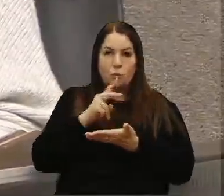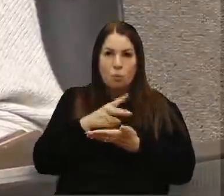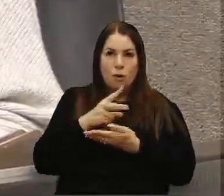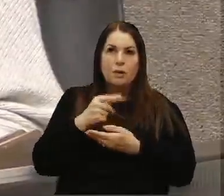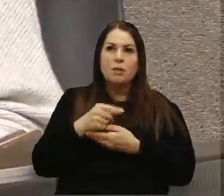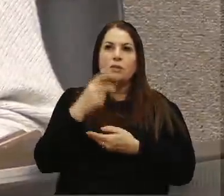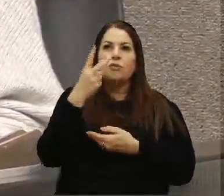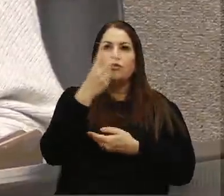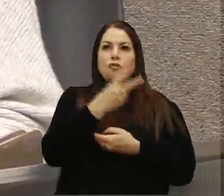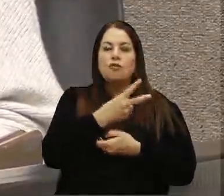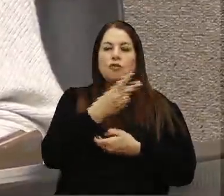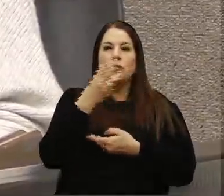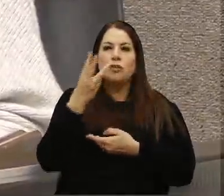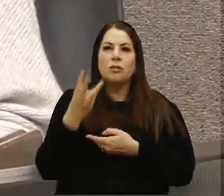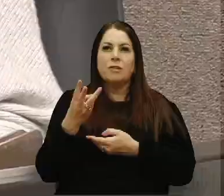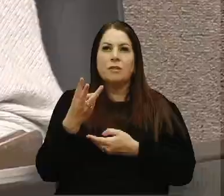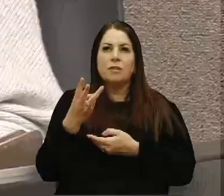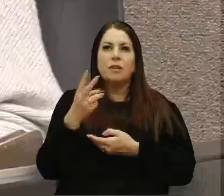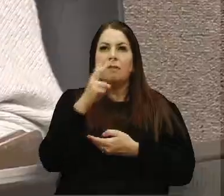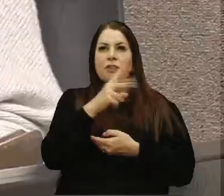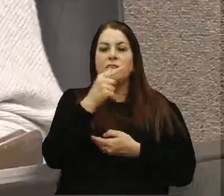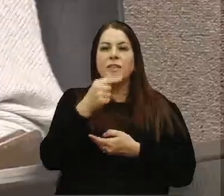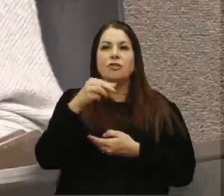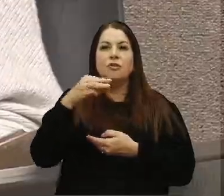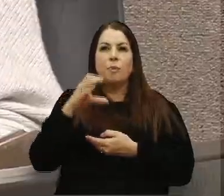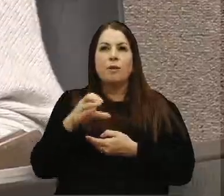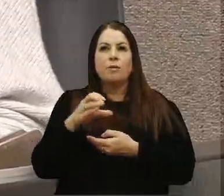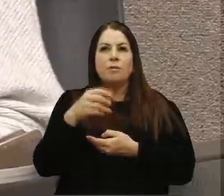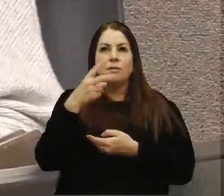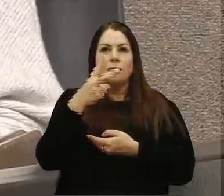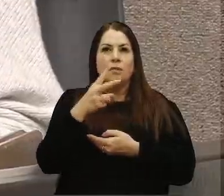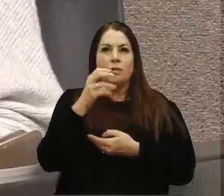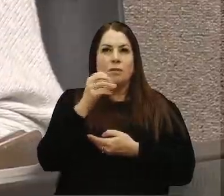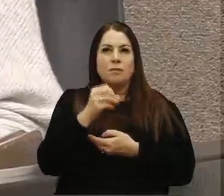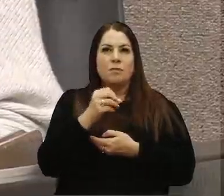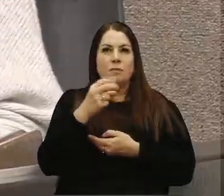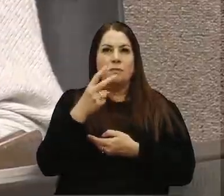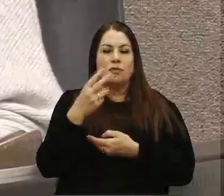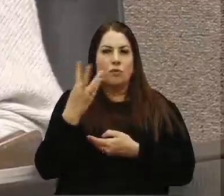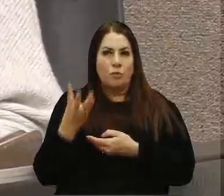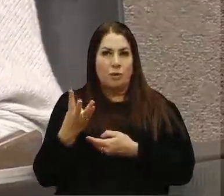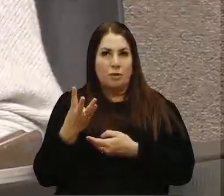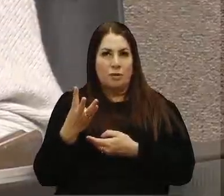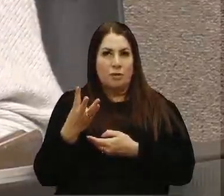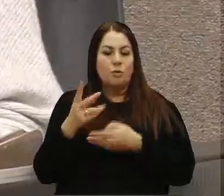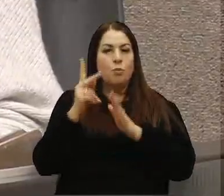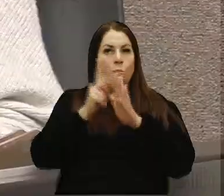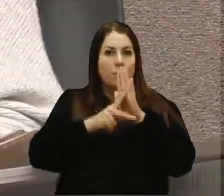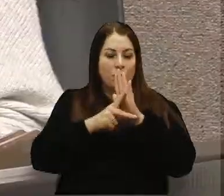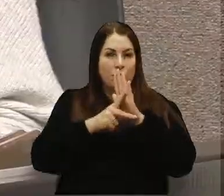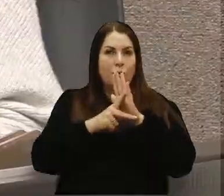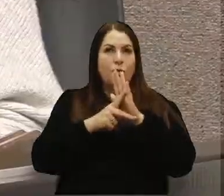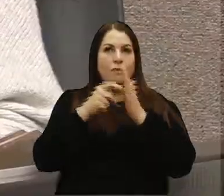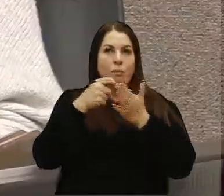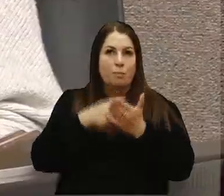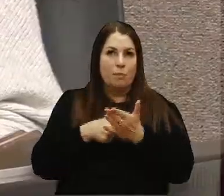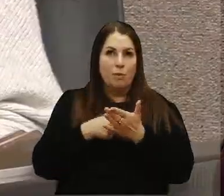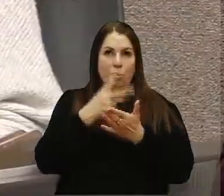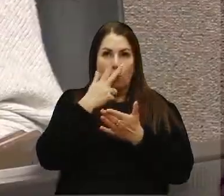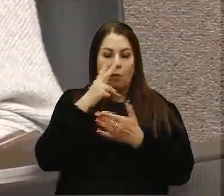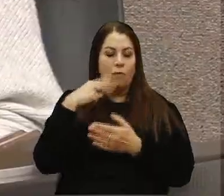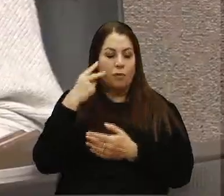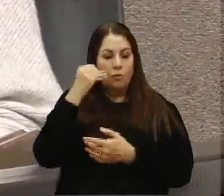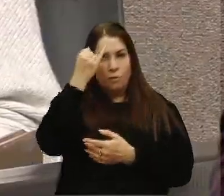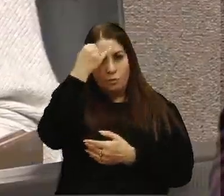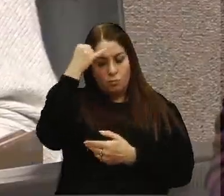foi dia 27 de março de 2024. Um plano que foi pago, conforme o vereador